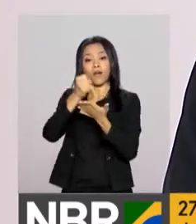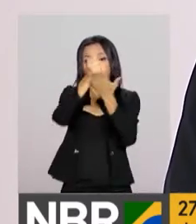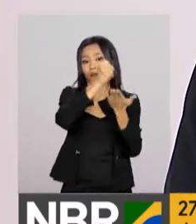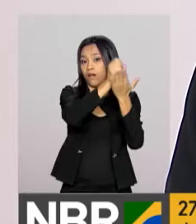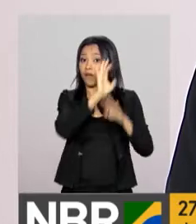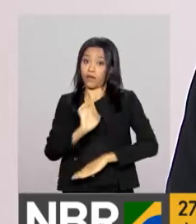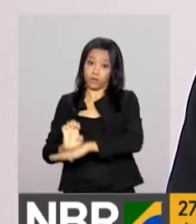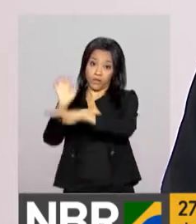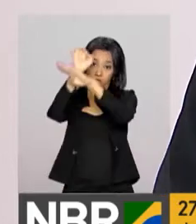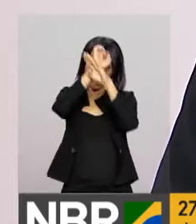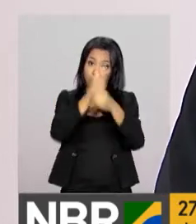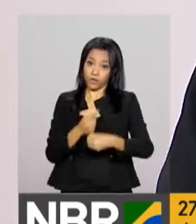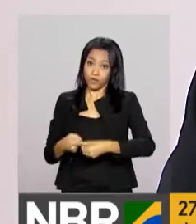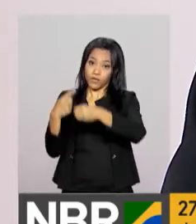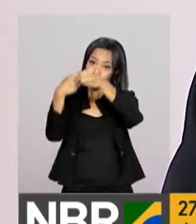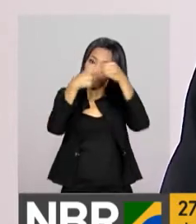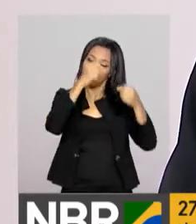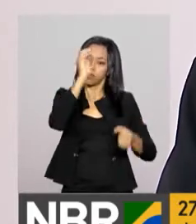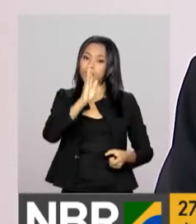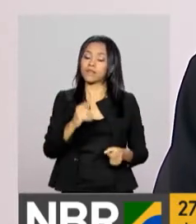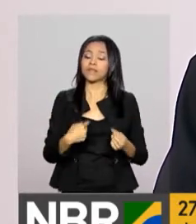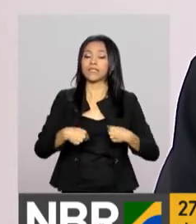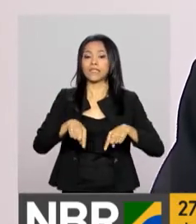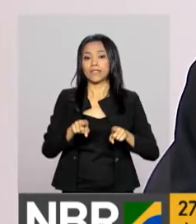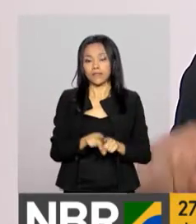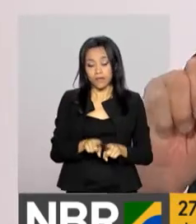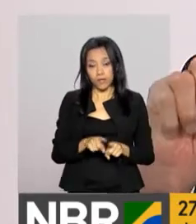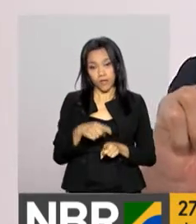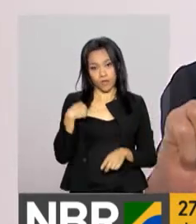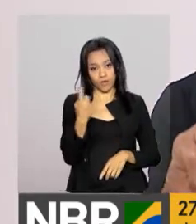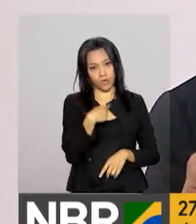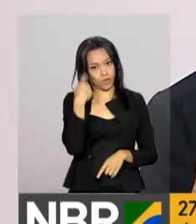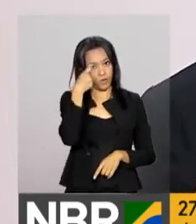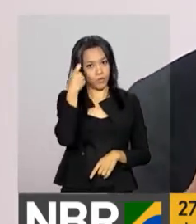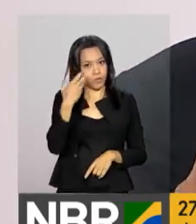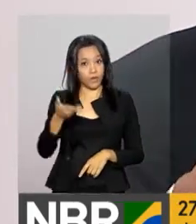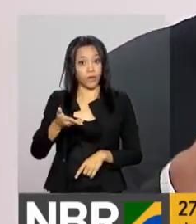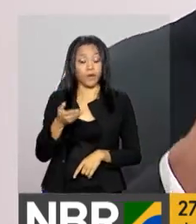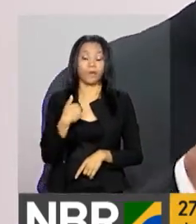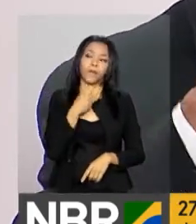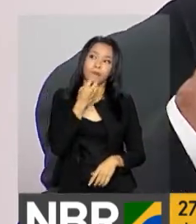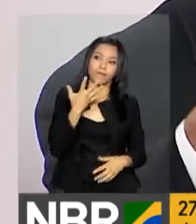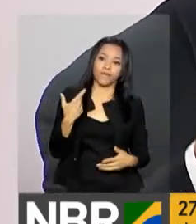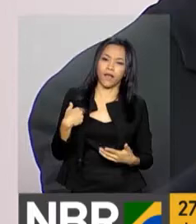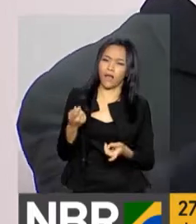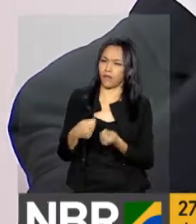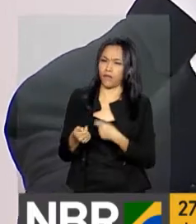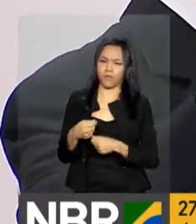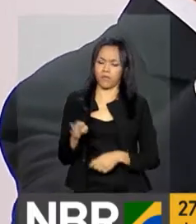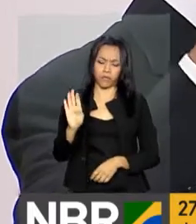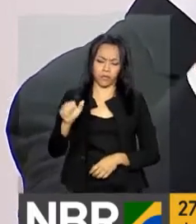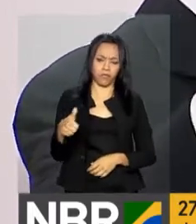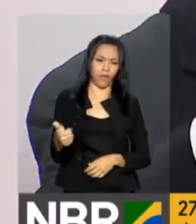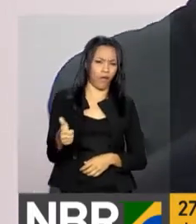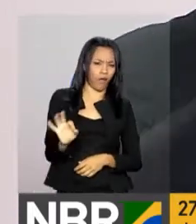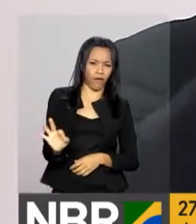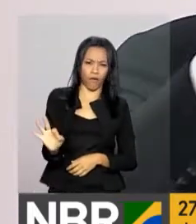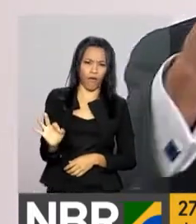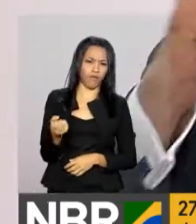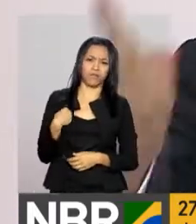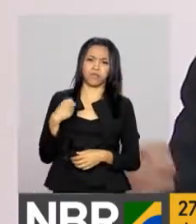os municípios brasileiros e nos preocupando agora que de vez em quando é futebol na economia vai tudo bem realmente novos